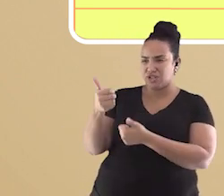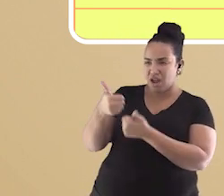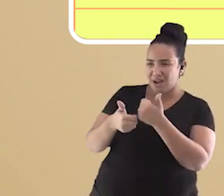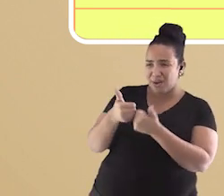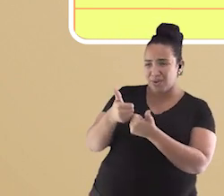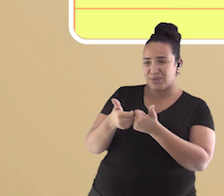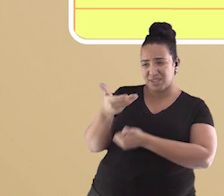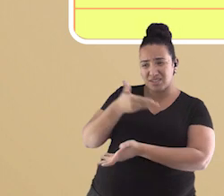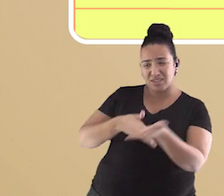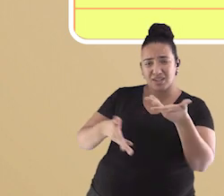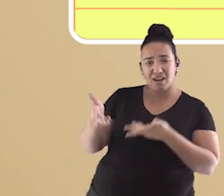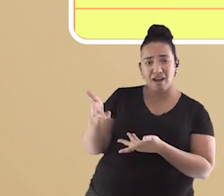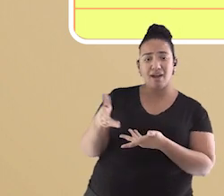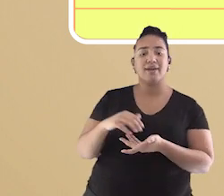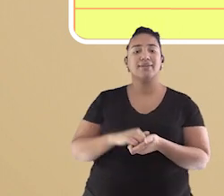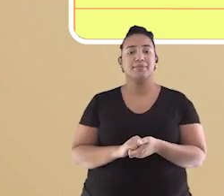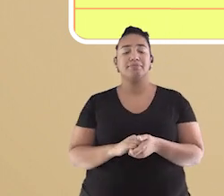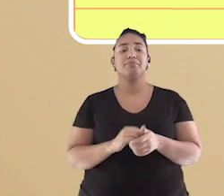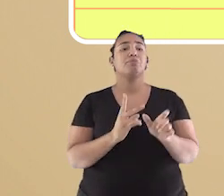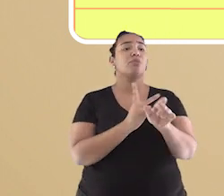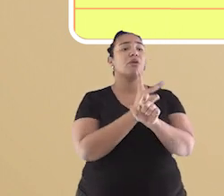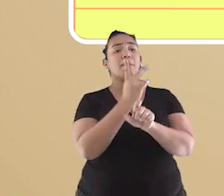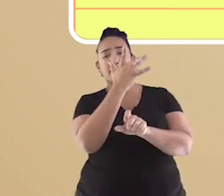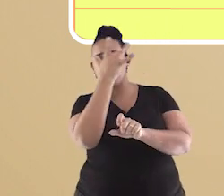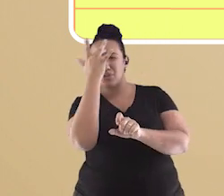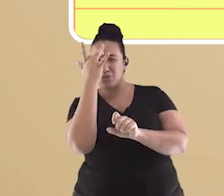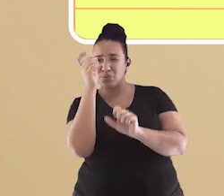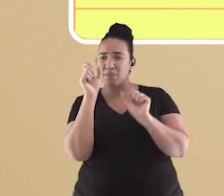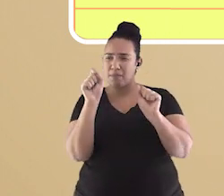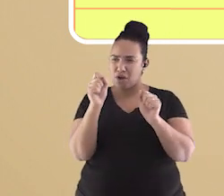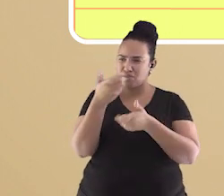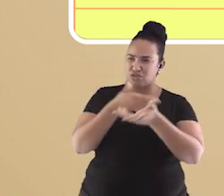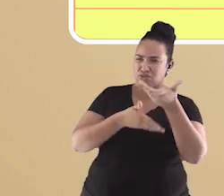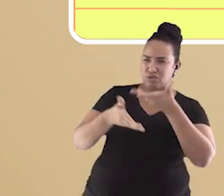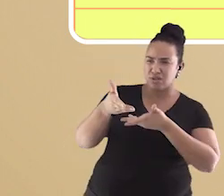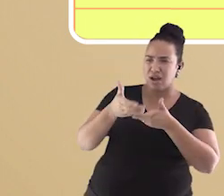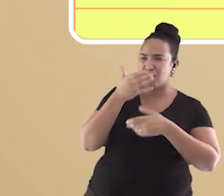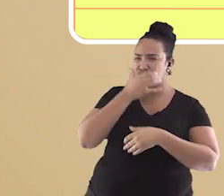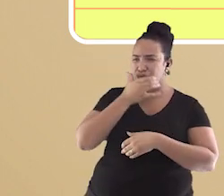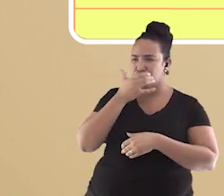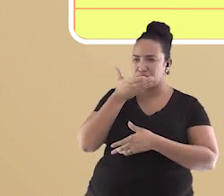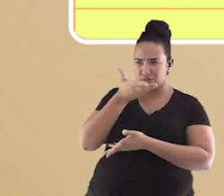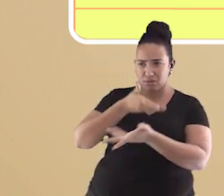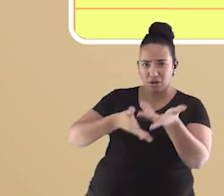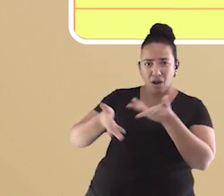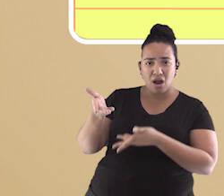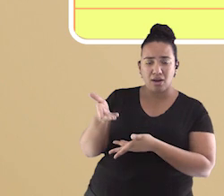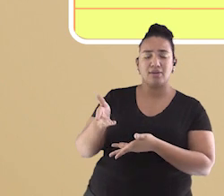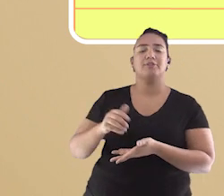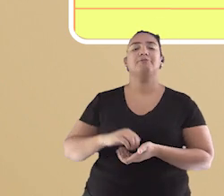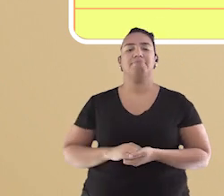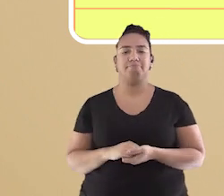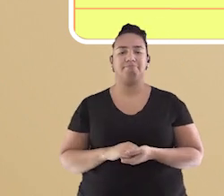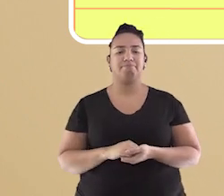para cozinhar. E aí ela saía à procura de pessoas que tivessem interessado em frutas para fazer essa